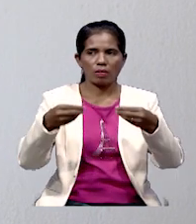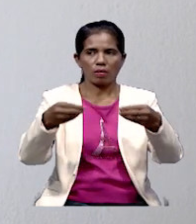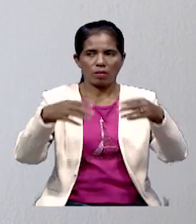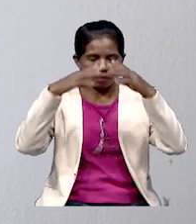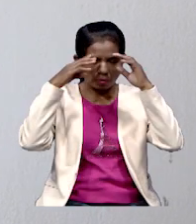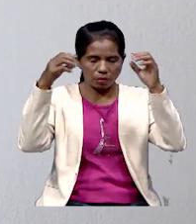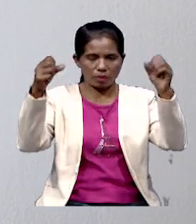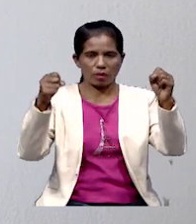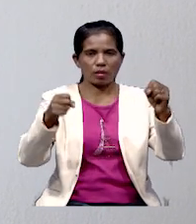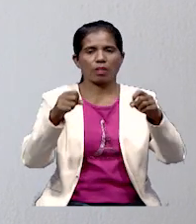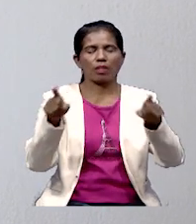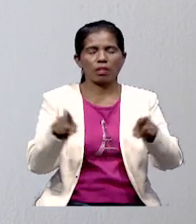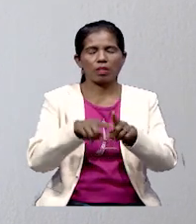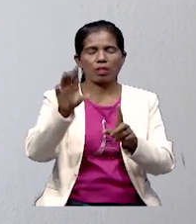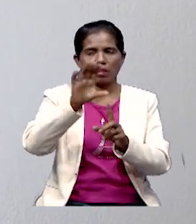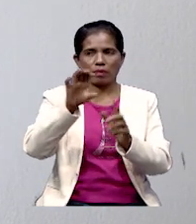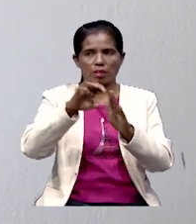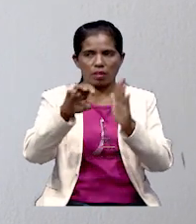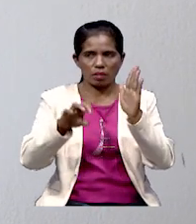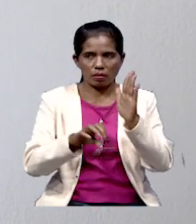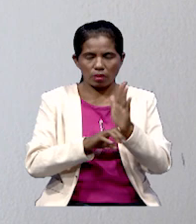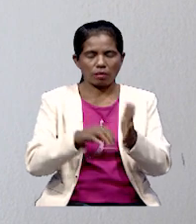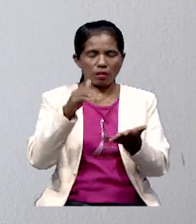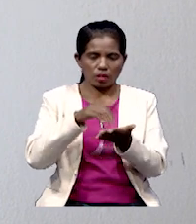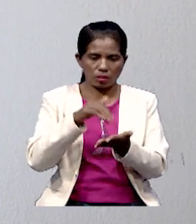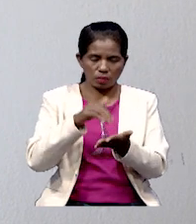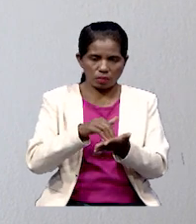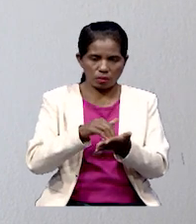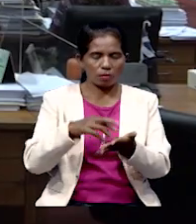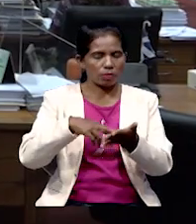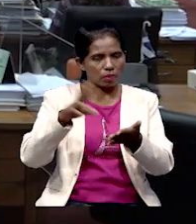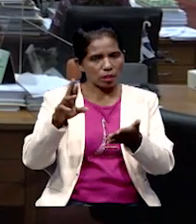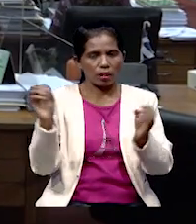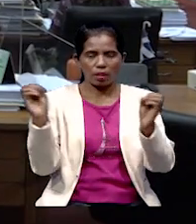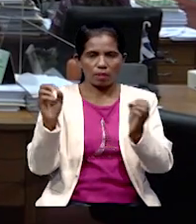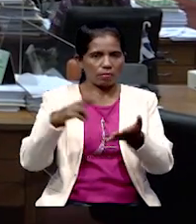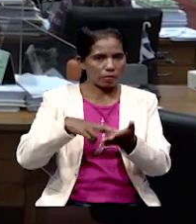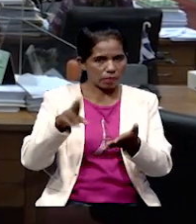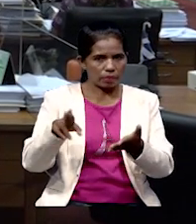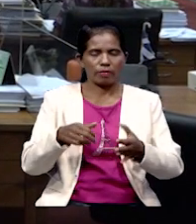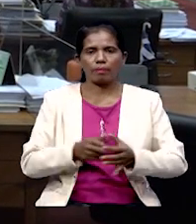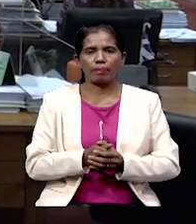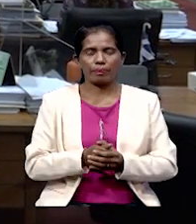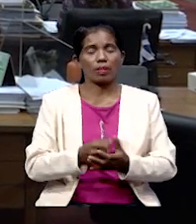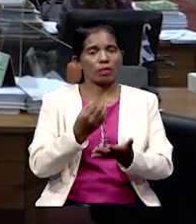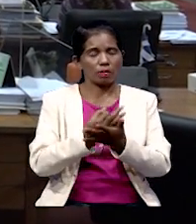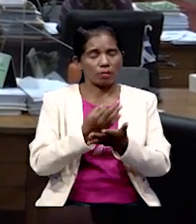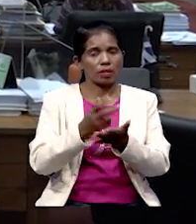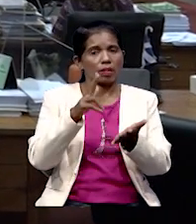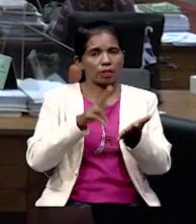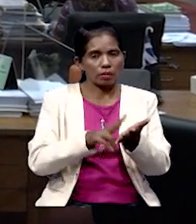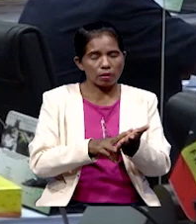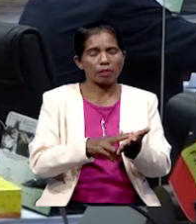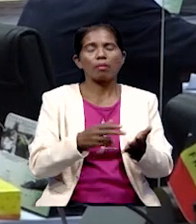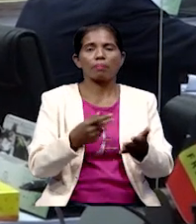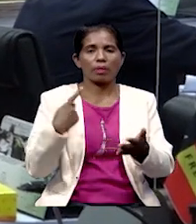presiden dari republik atau chef di estado atau studa promulga ulah promulga. Orçamento retificativo ne be Parlamento